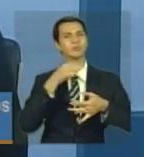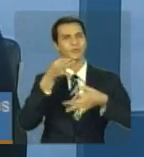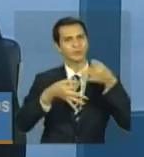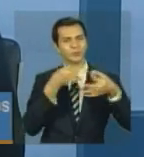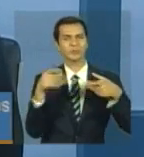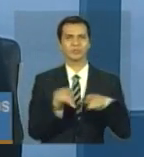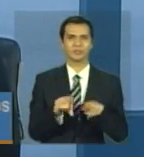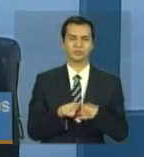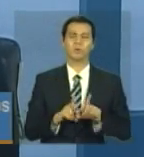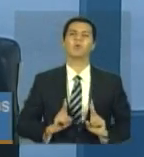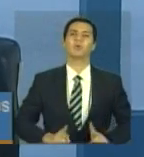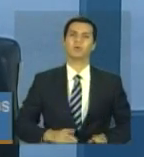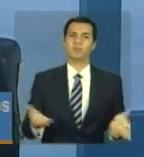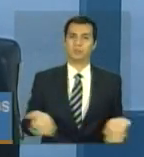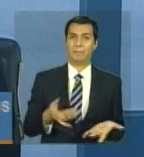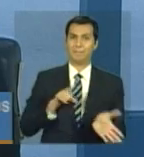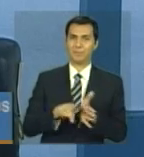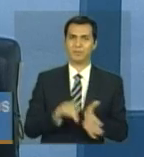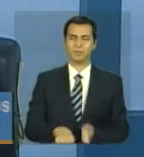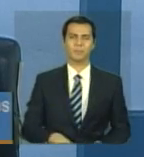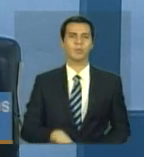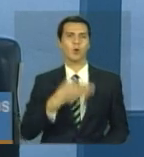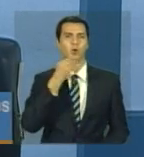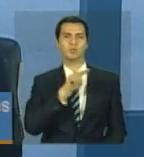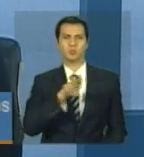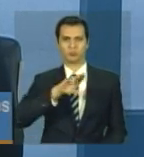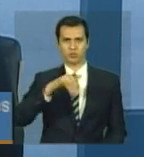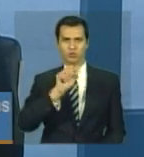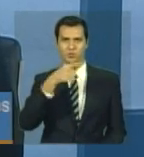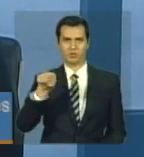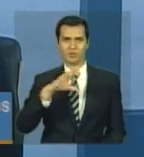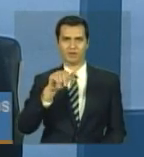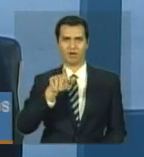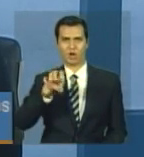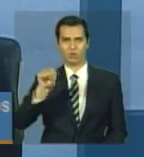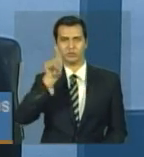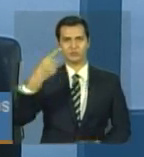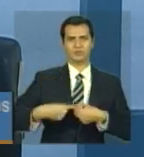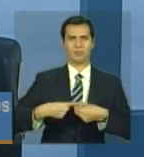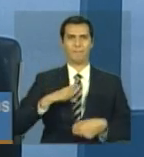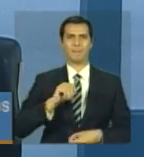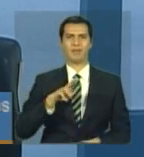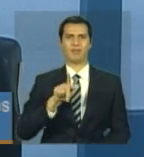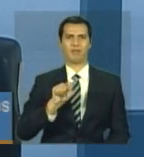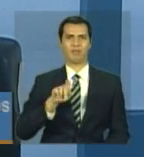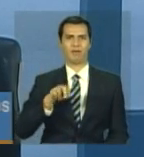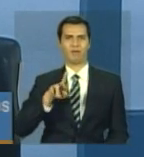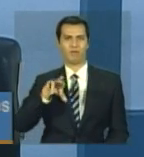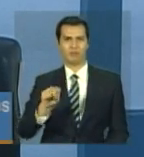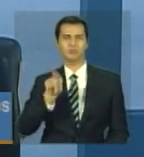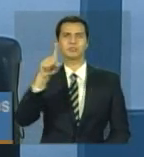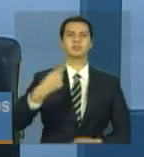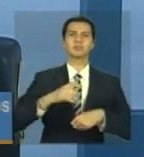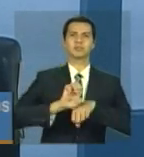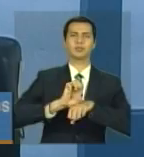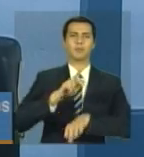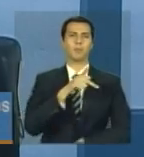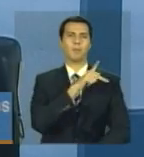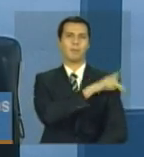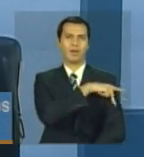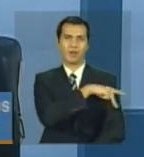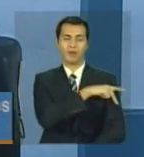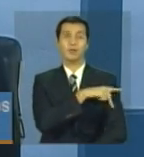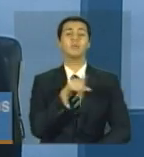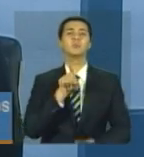nossas perguntas, João Carlos de Bananeiras, na Paraíba, pergunta: o que o Ministério terá para oferecer em 2012 visando